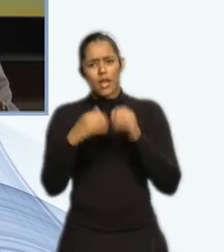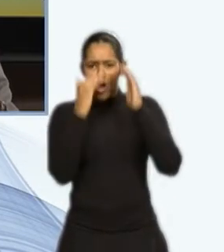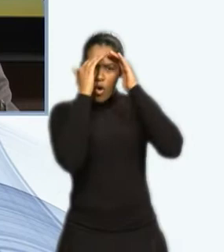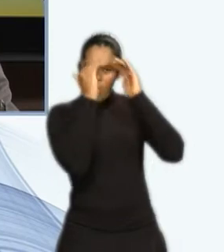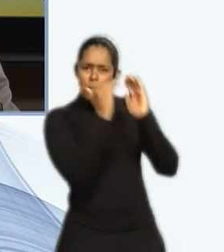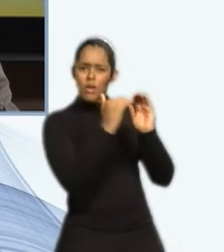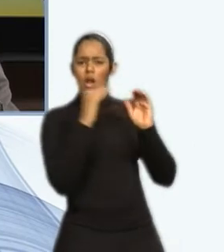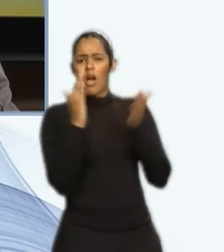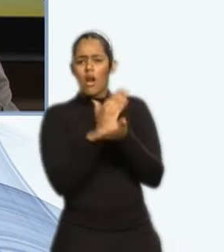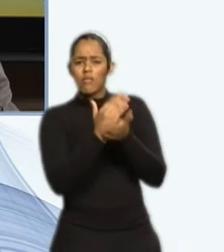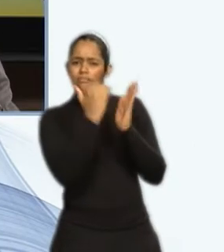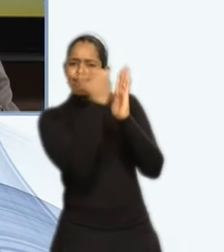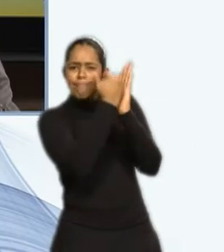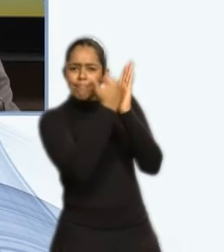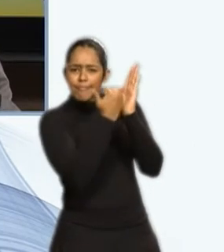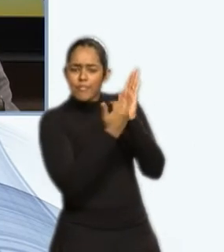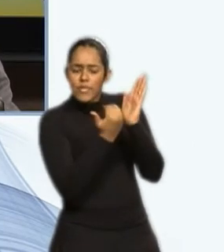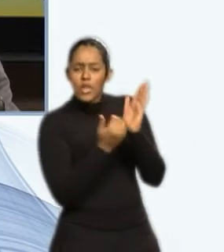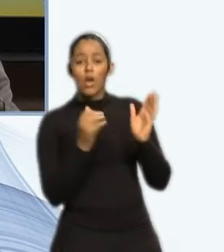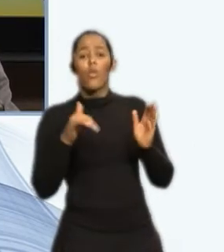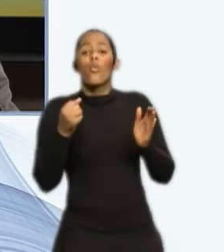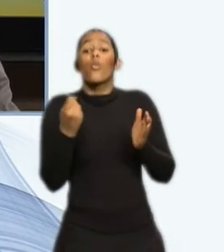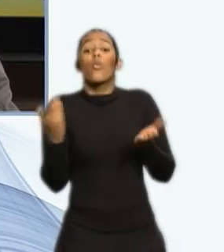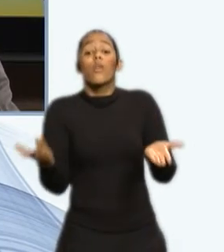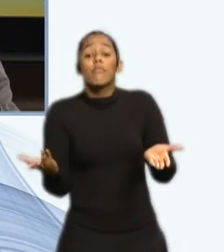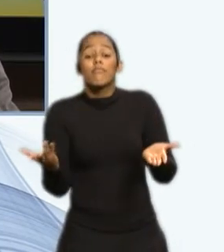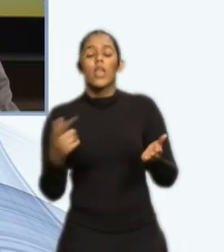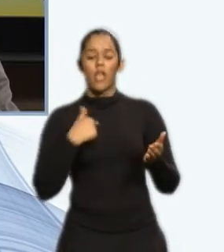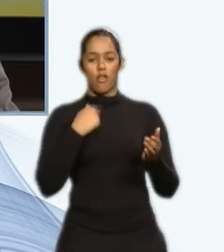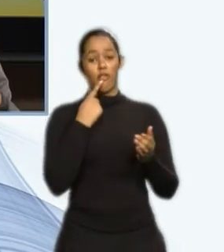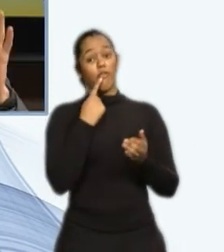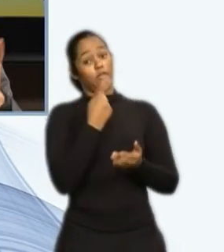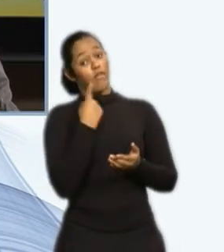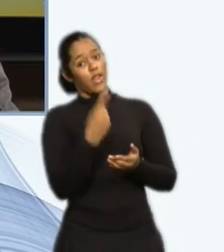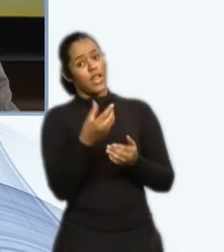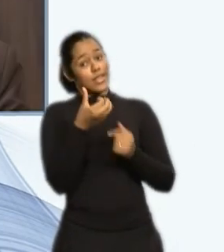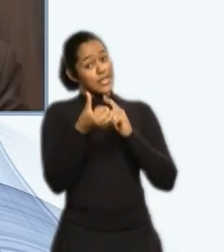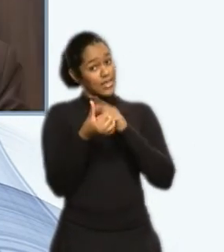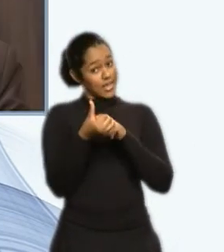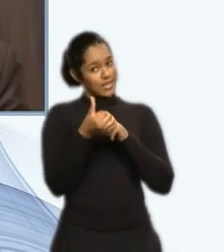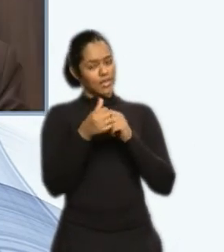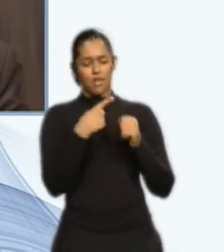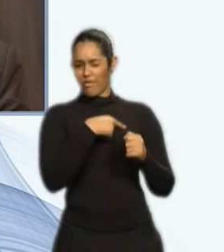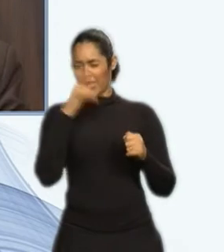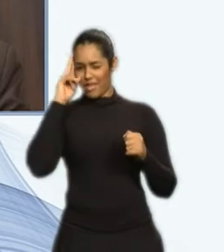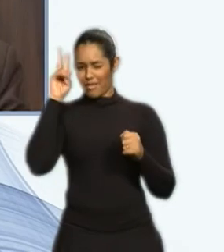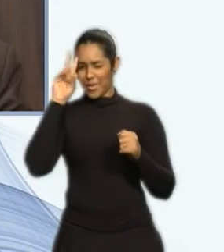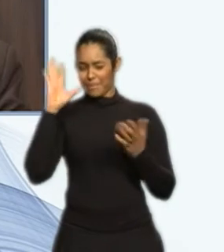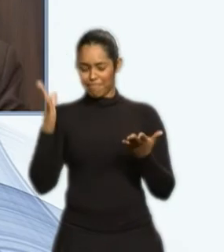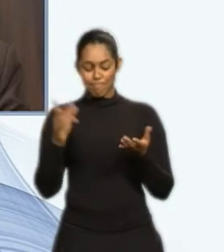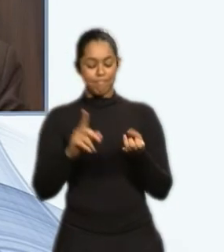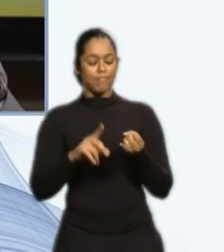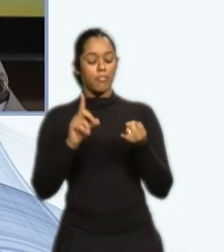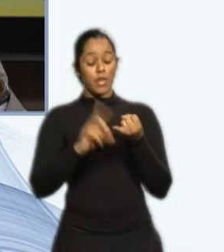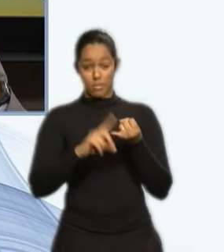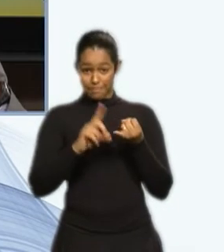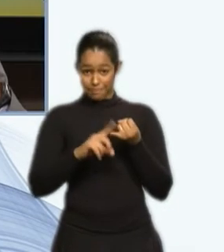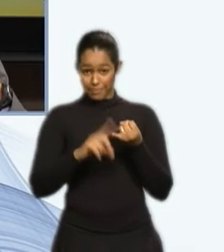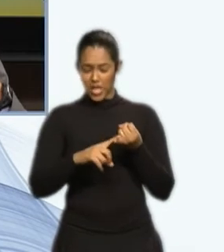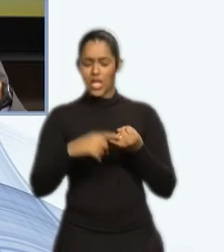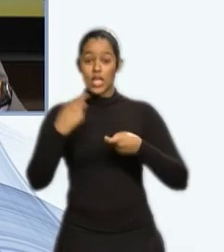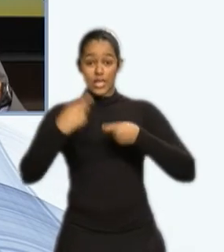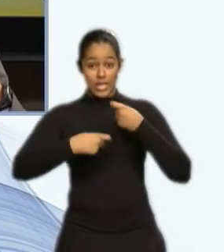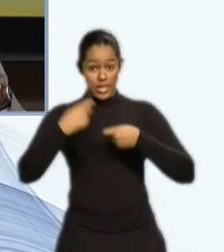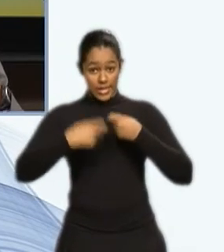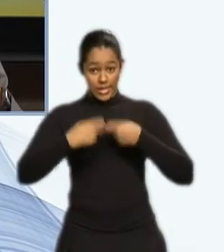alguns parâmetros. Quais são esses? Eu vou citar apenas 6 deles, os mais básicos. Quero ver se me lembro deles todos. Primeiro,